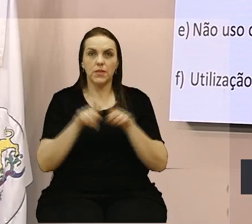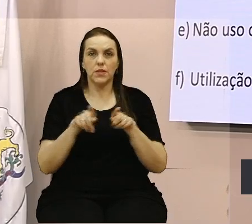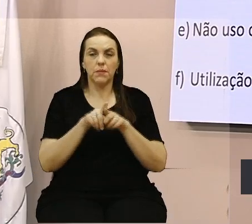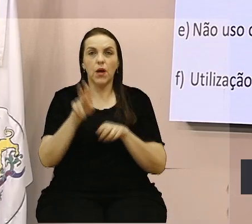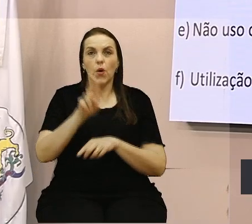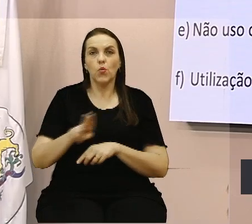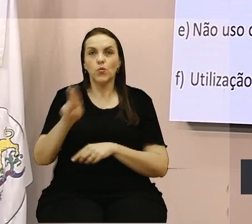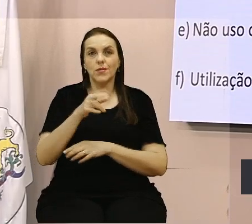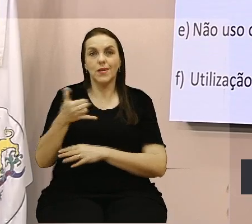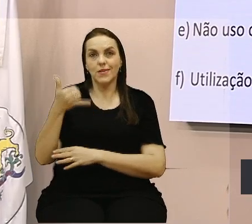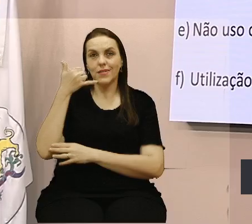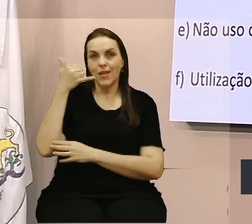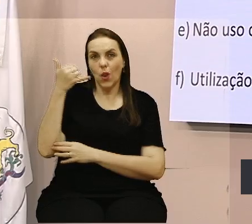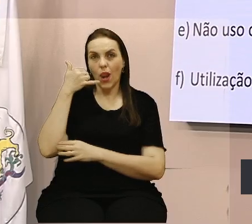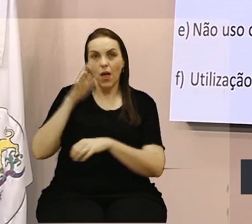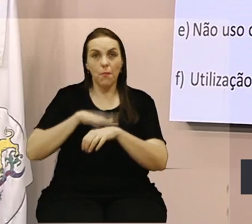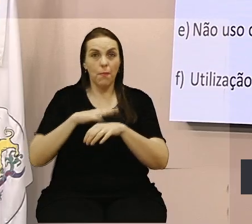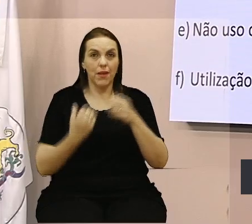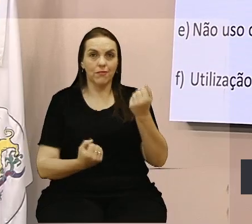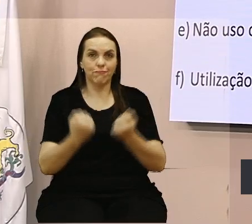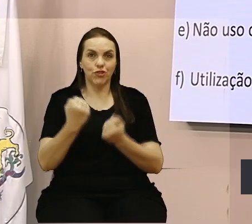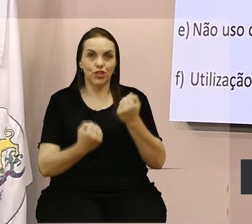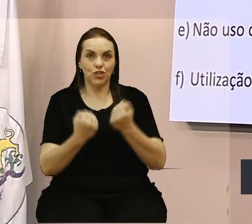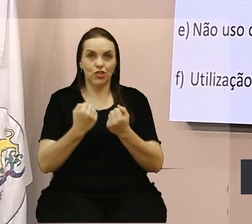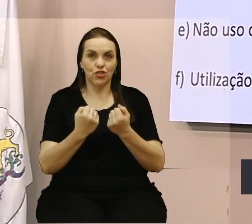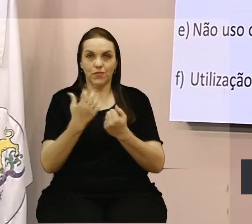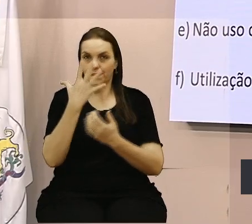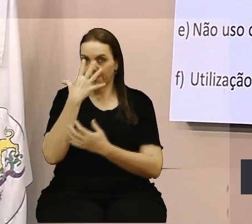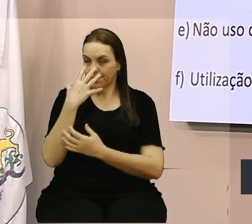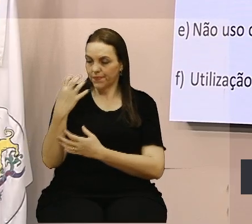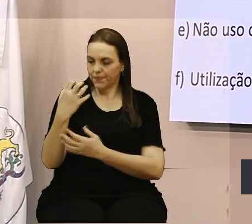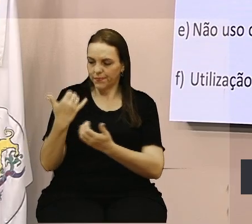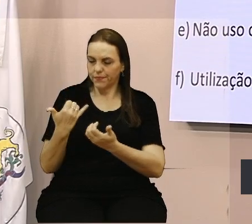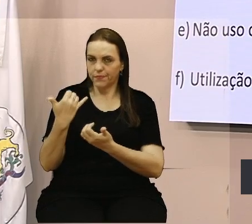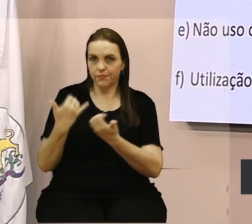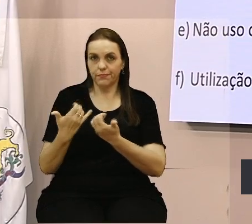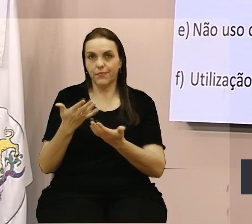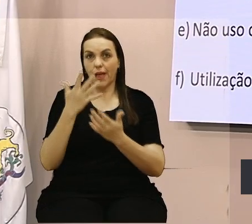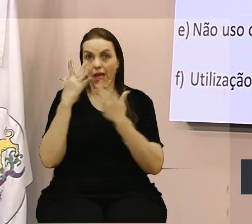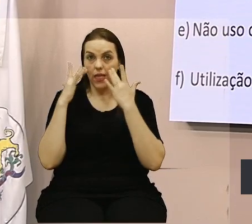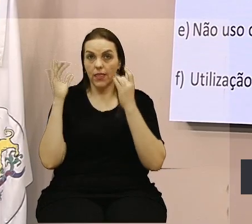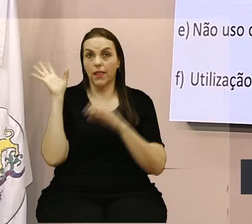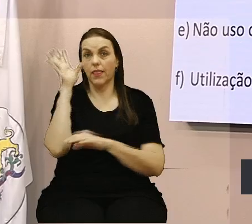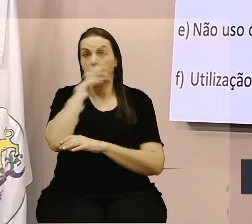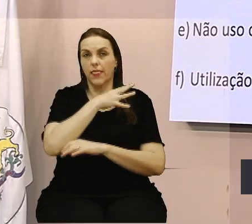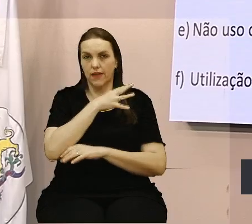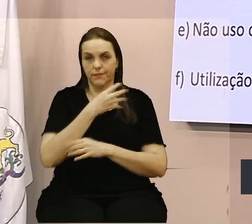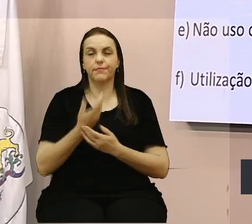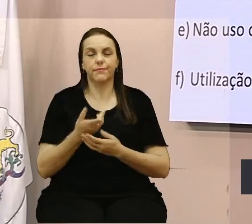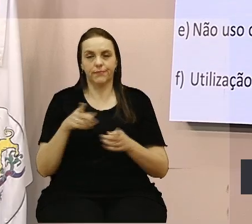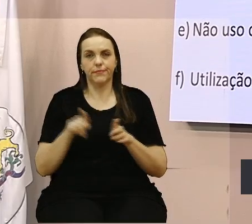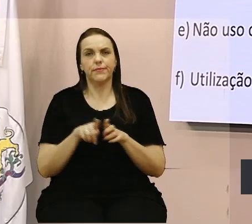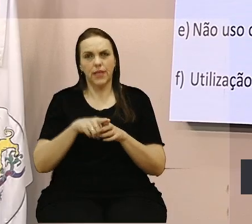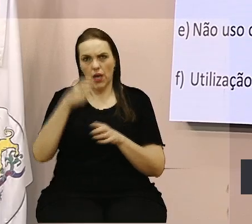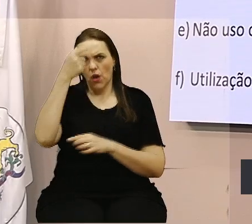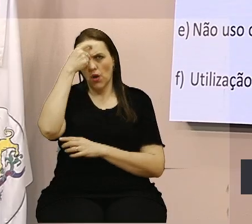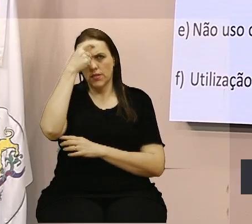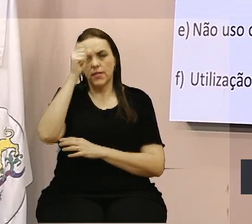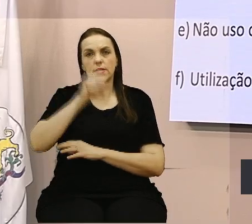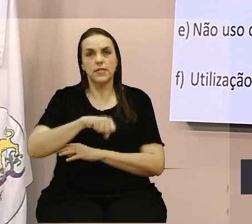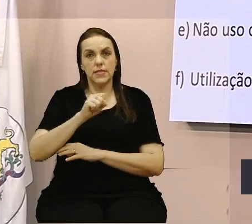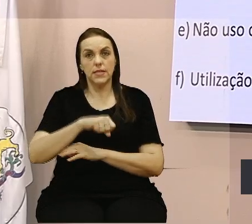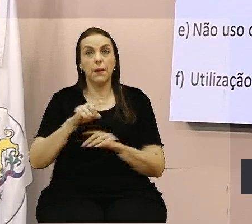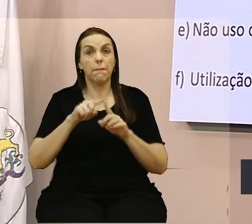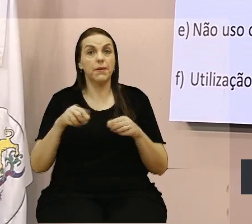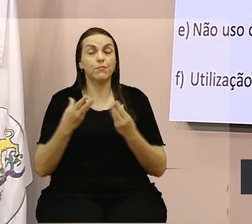do celular enquanto a pessoa dirige, né? Isso aí é uma coisa que a gente está ciente disso, né? Só que é